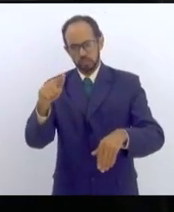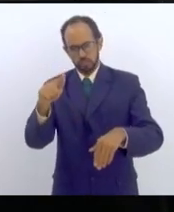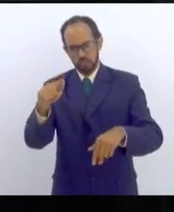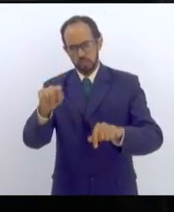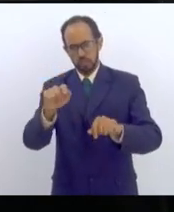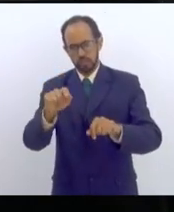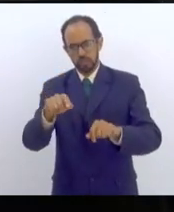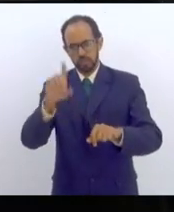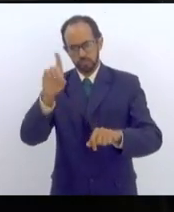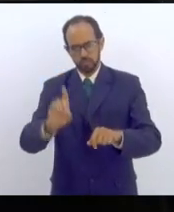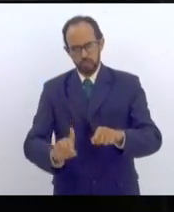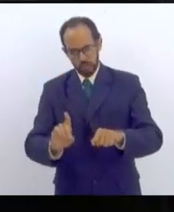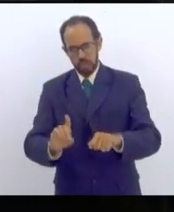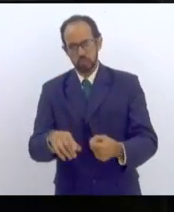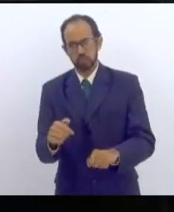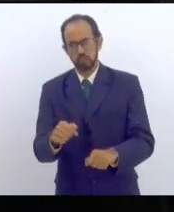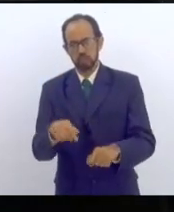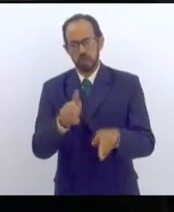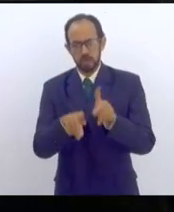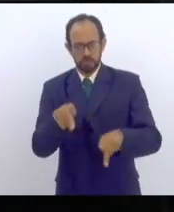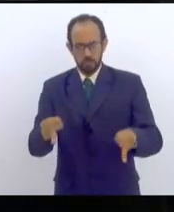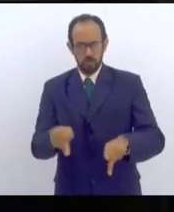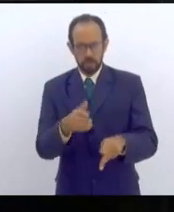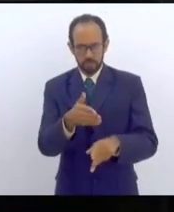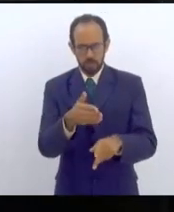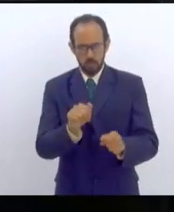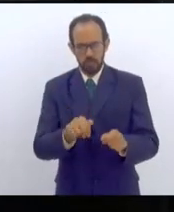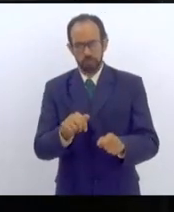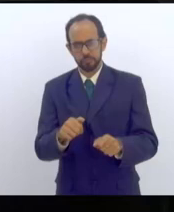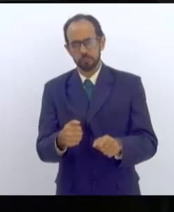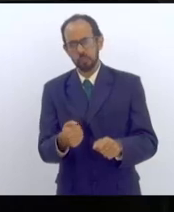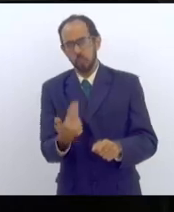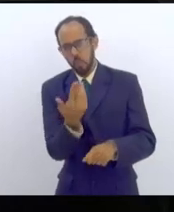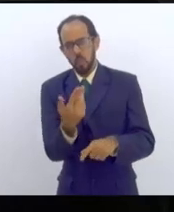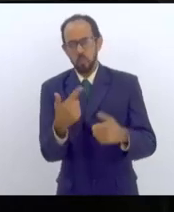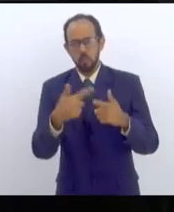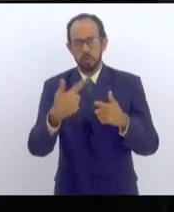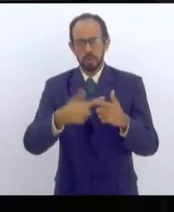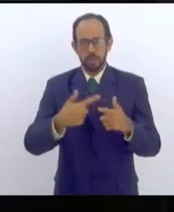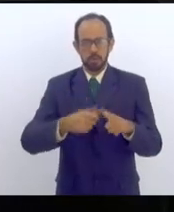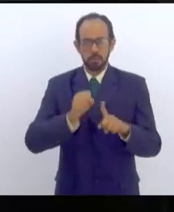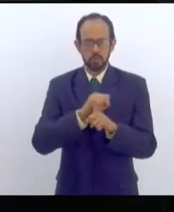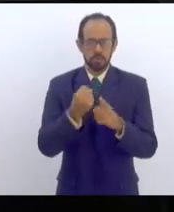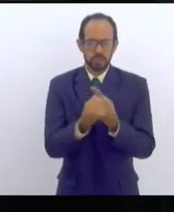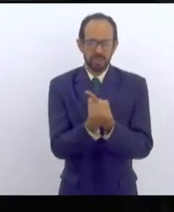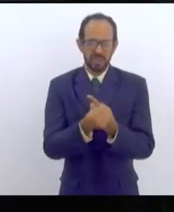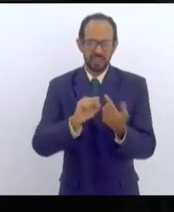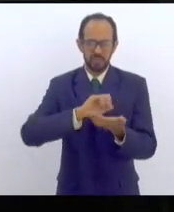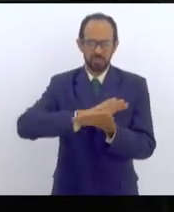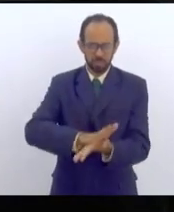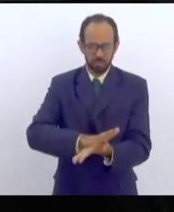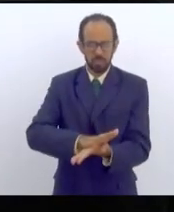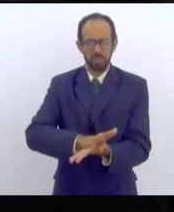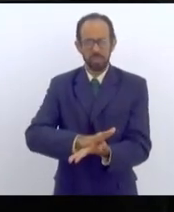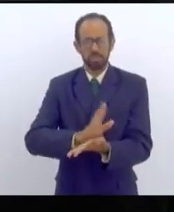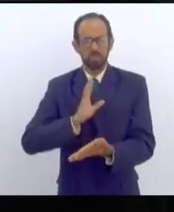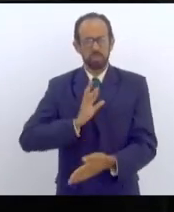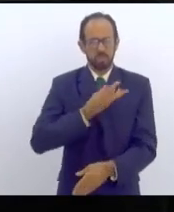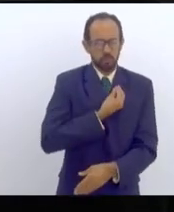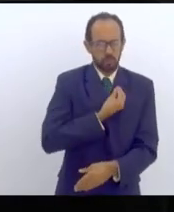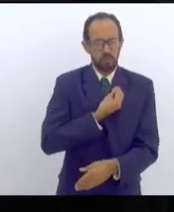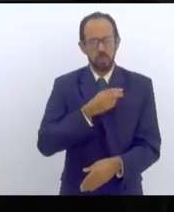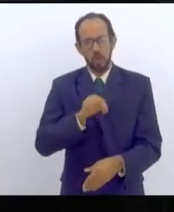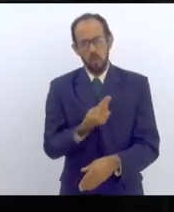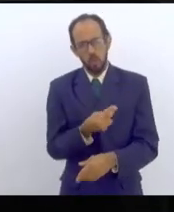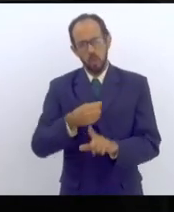de direitos a essa população. Seja porque, numa sociedade marcada por transfobia, por LGBTQIA+fobia,